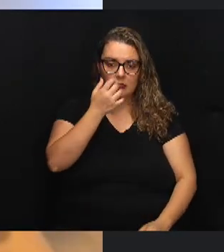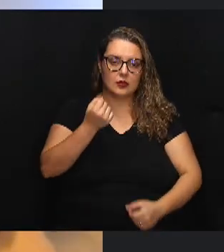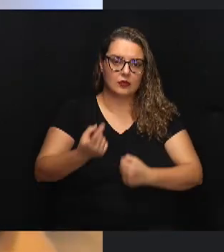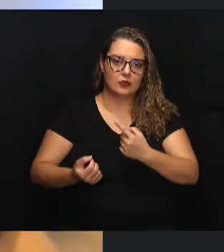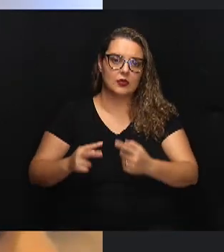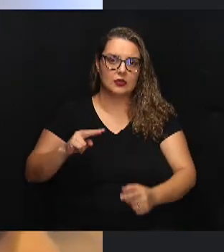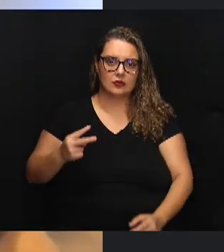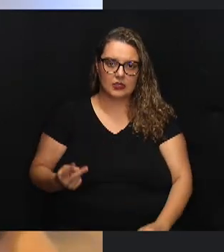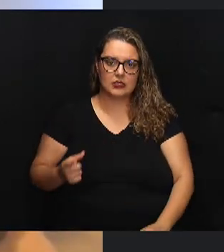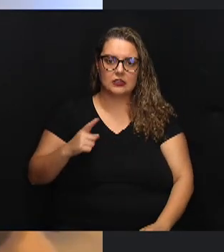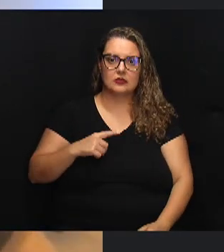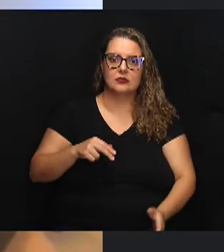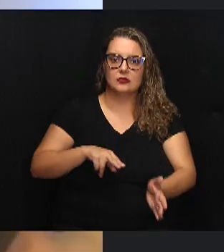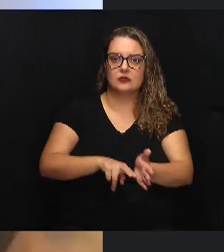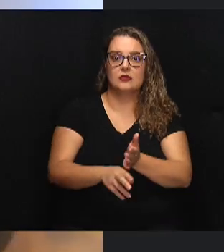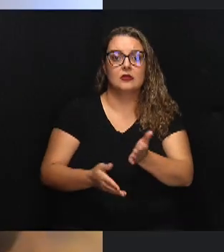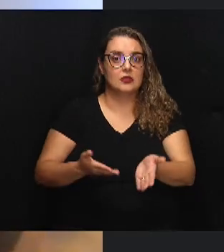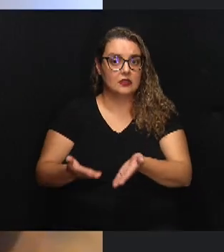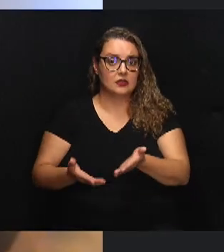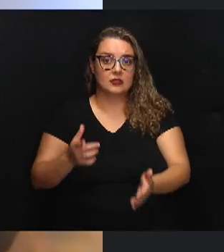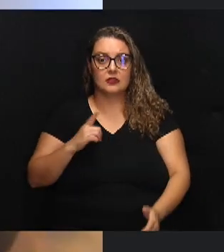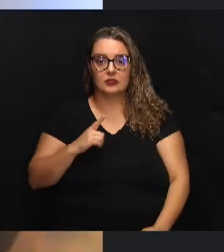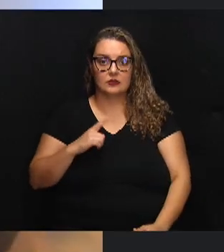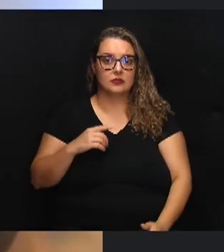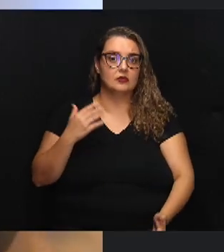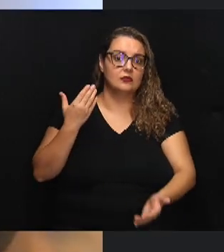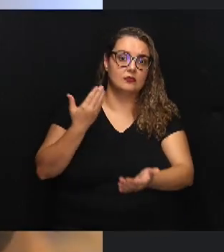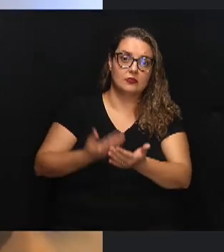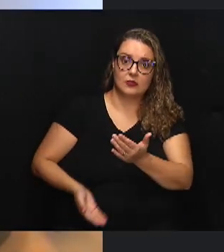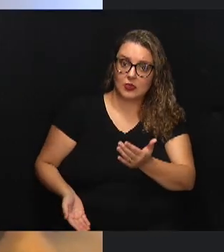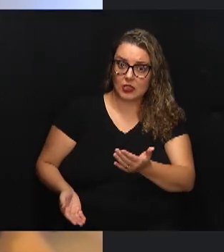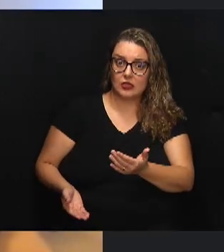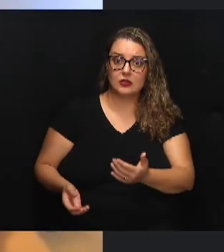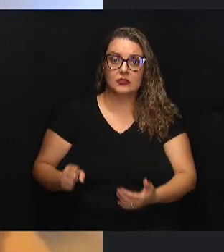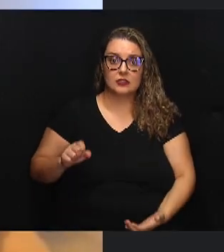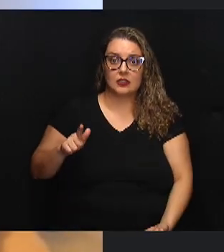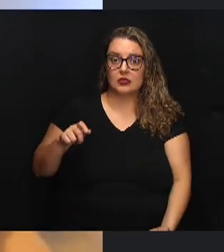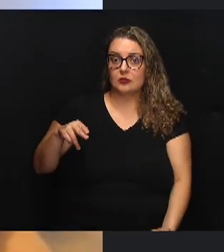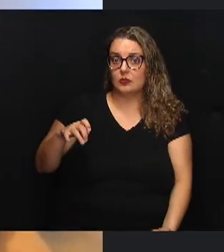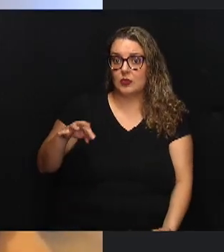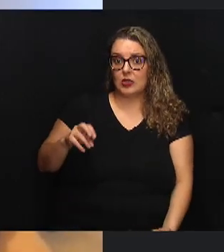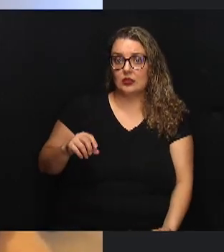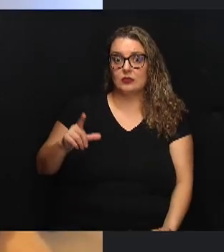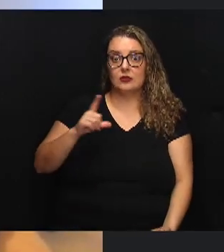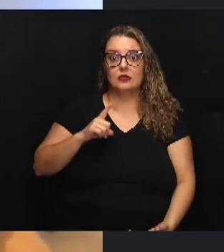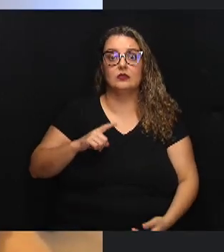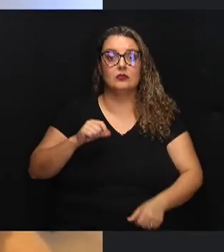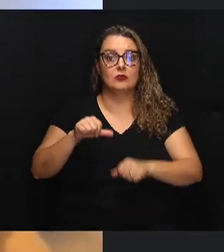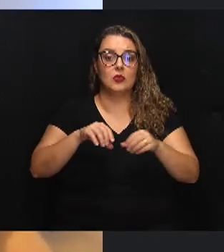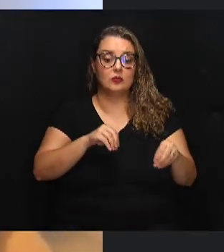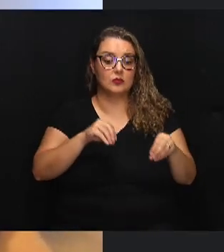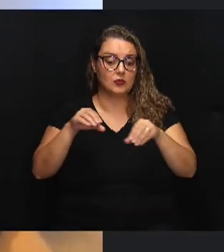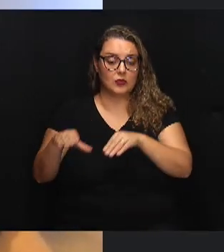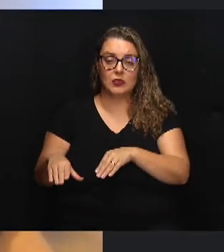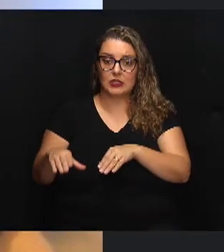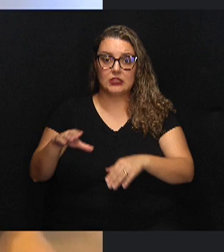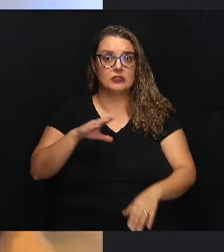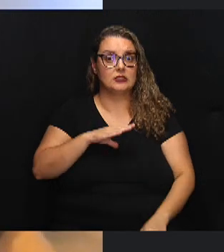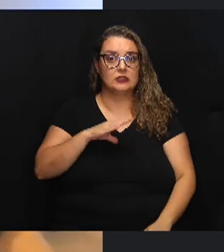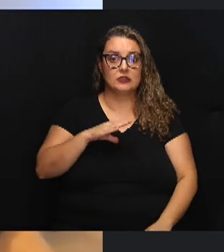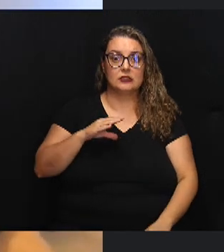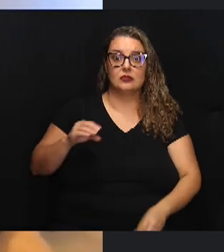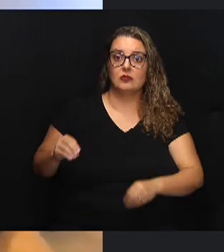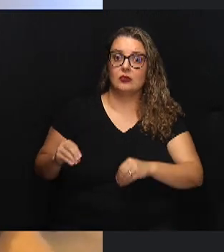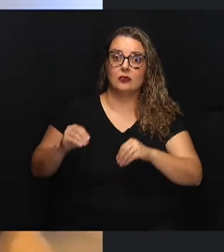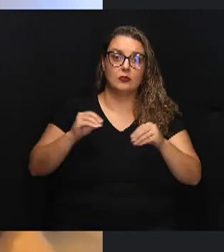tendo o diagnóstico, fazendo o tratamento e perdendo o segmento por algum motivo, às vezes teve uma mudança de cidade, às vezes teve uma